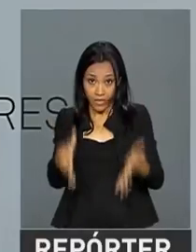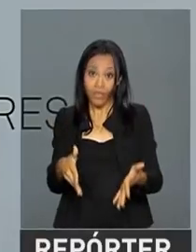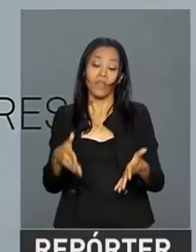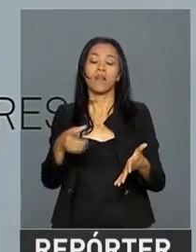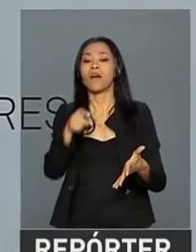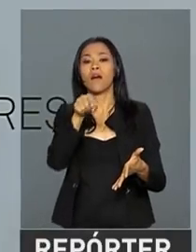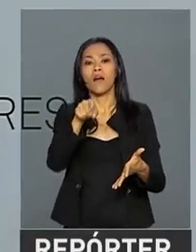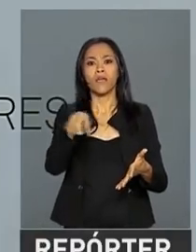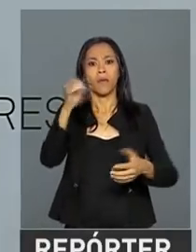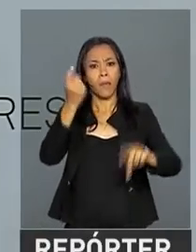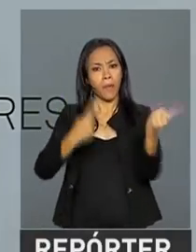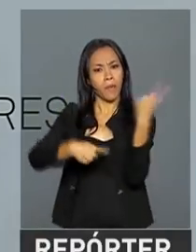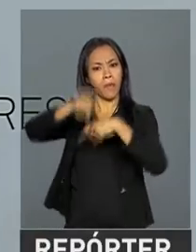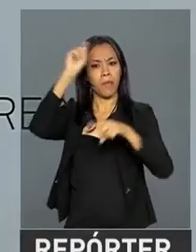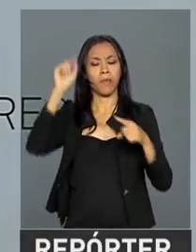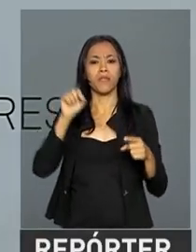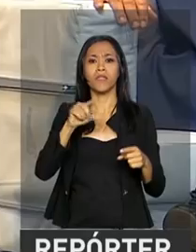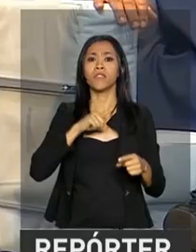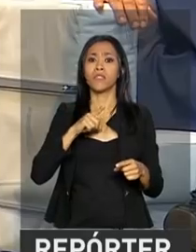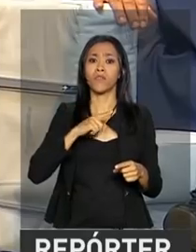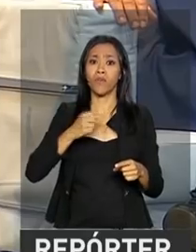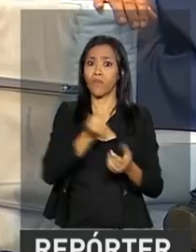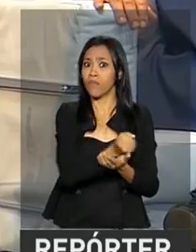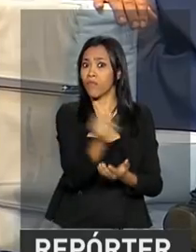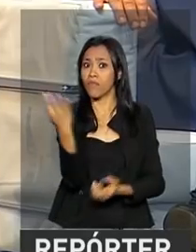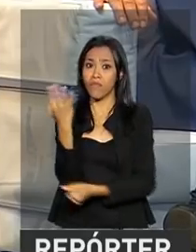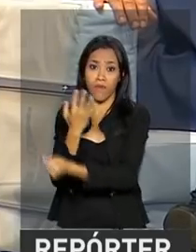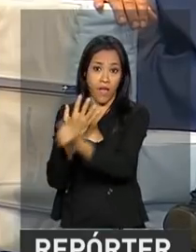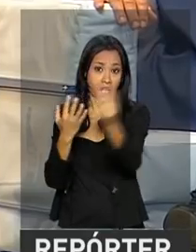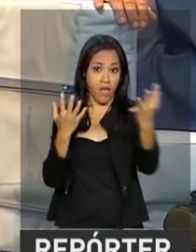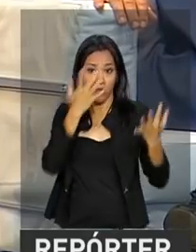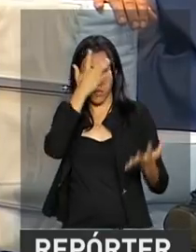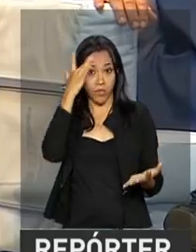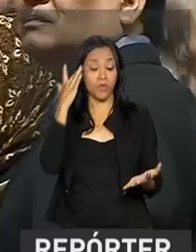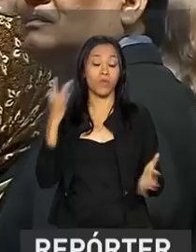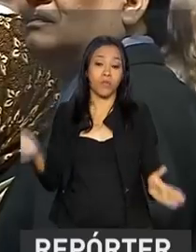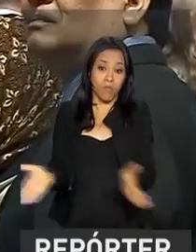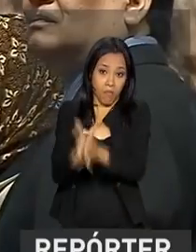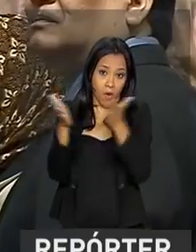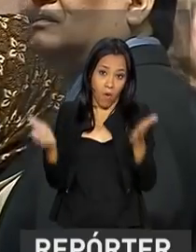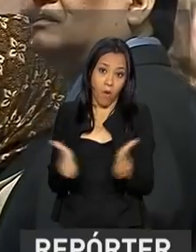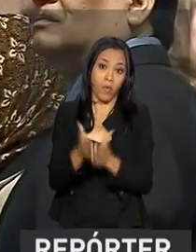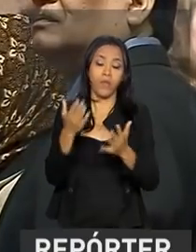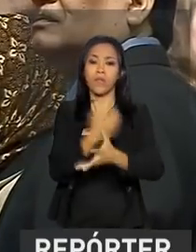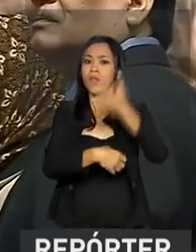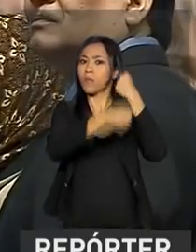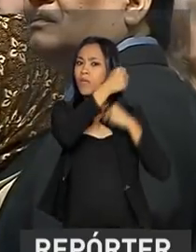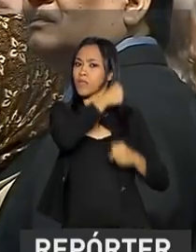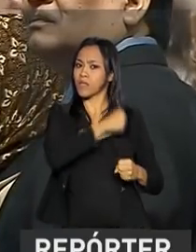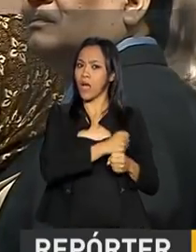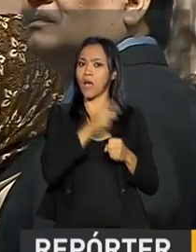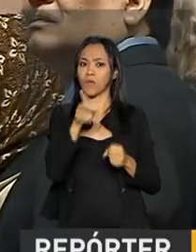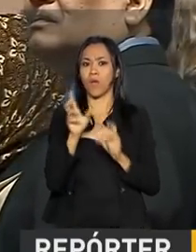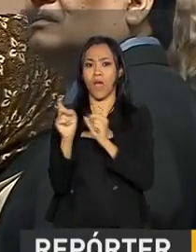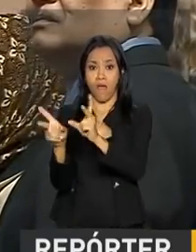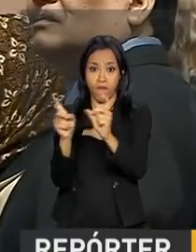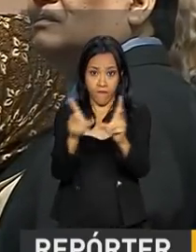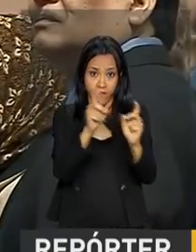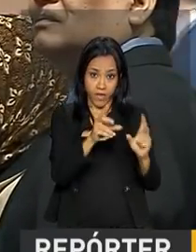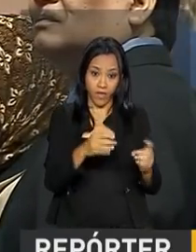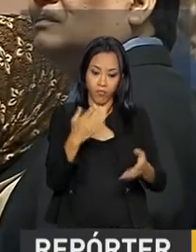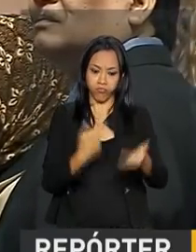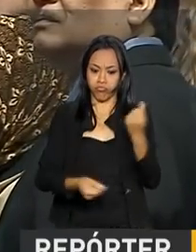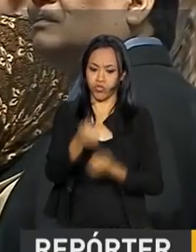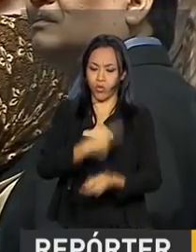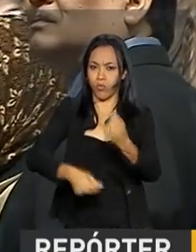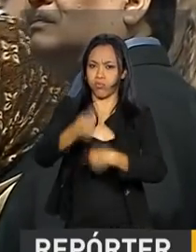prosperidade e tirou milhões de pessoas da extrema pobreza no ano passado comércio movimentou quase 15